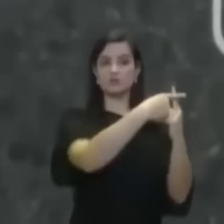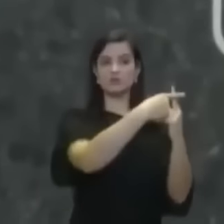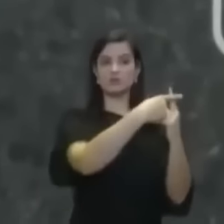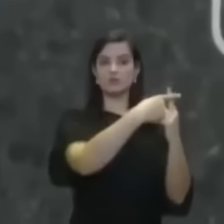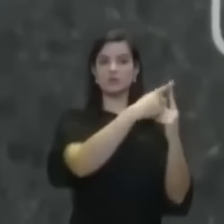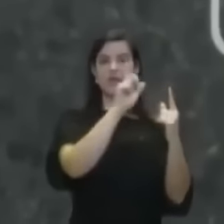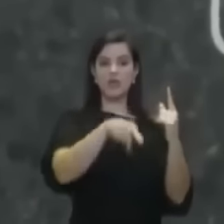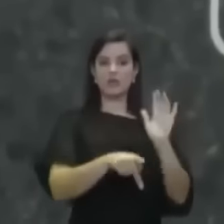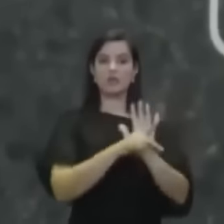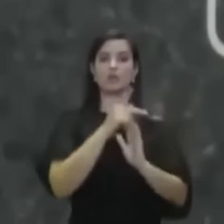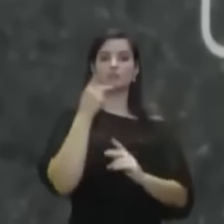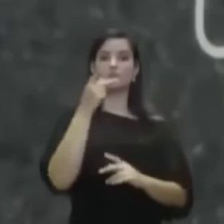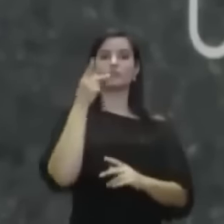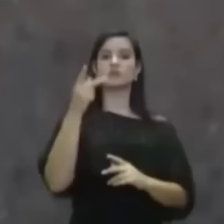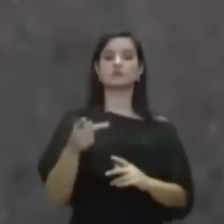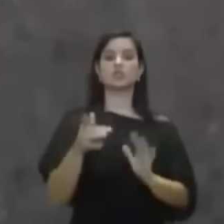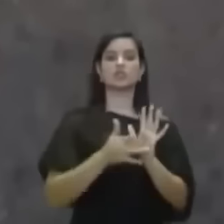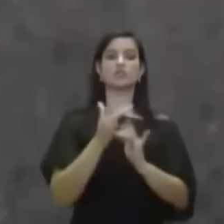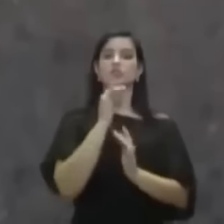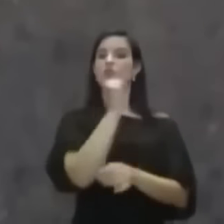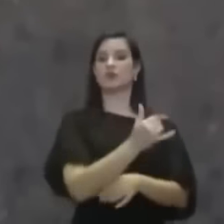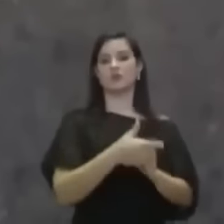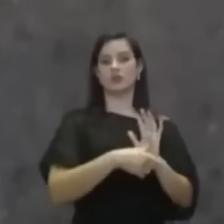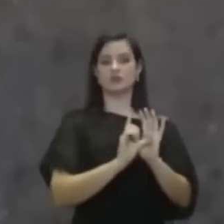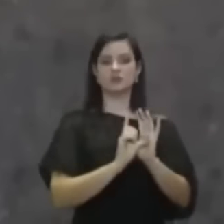foi uma profecia do próprio Jesus Cristo.